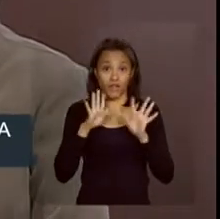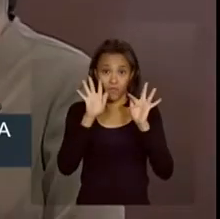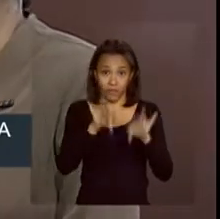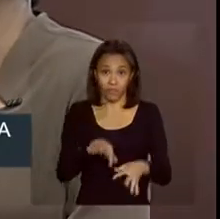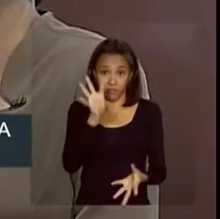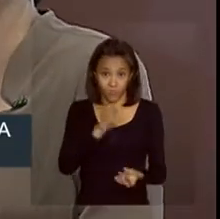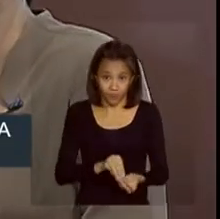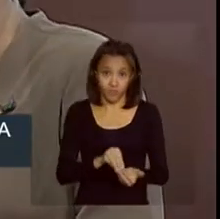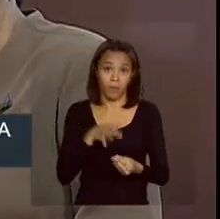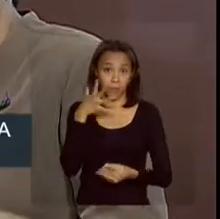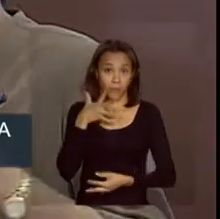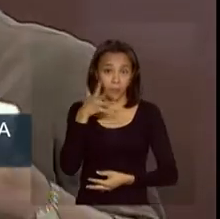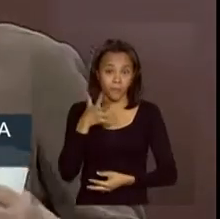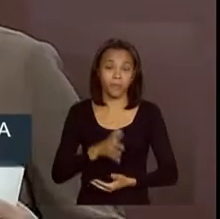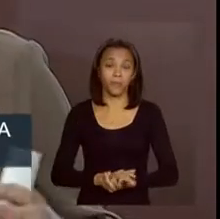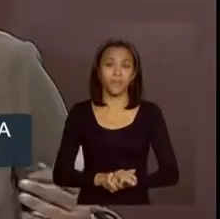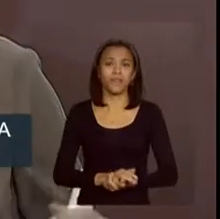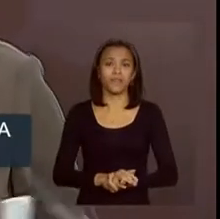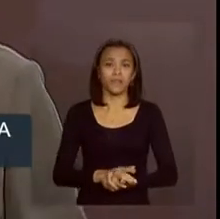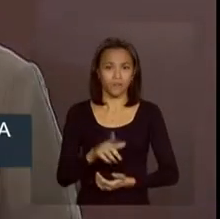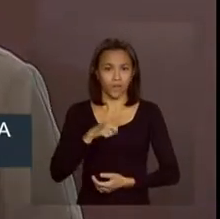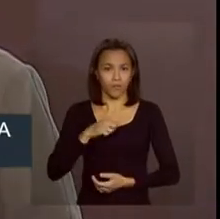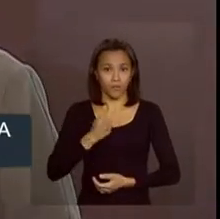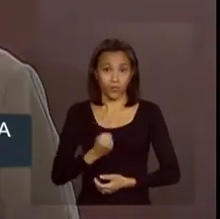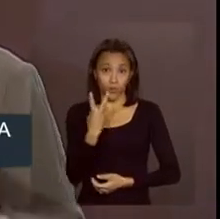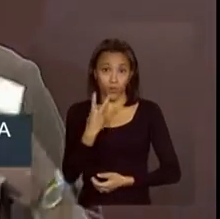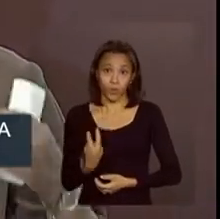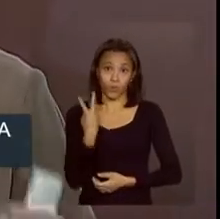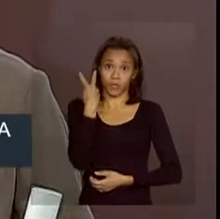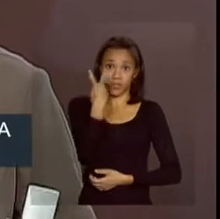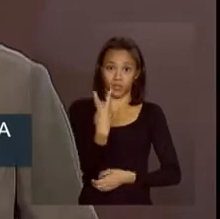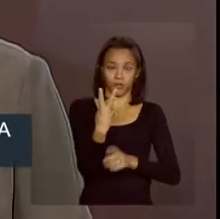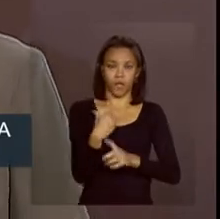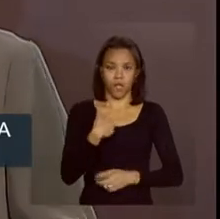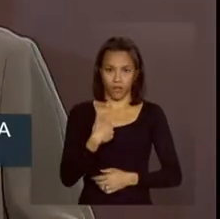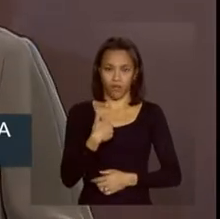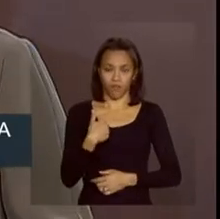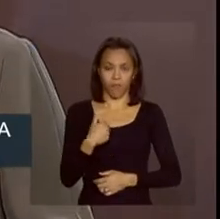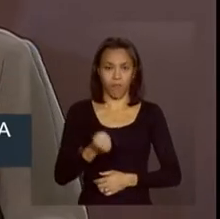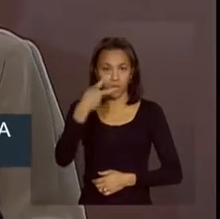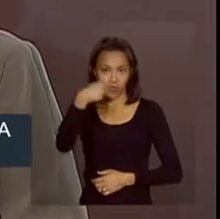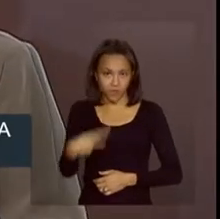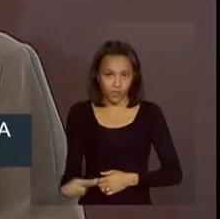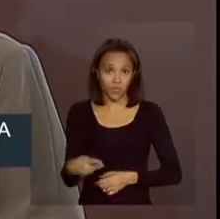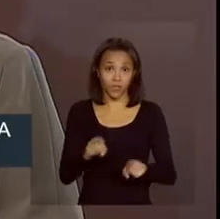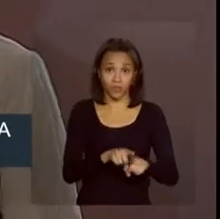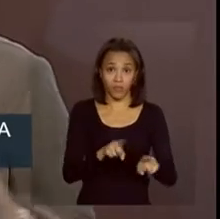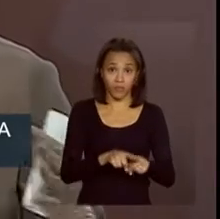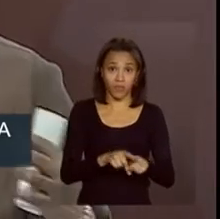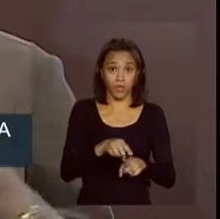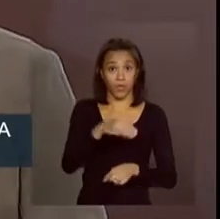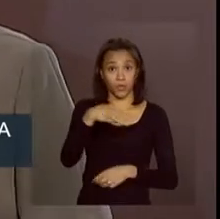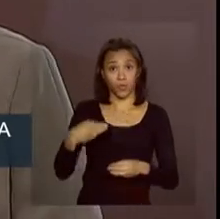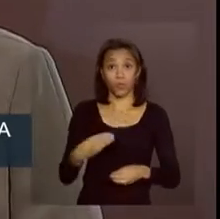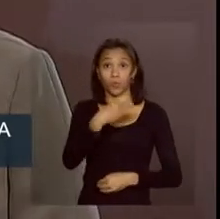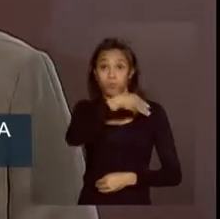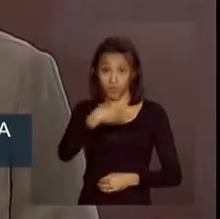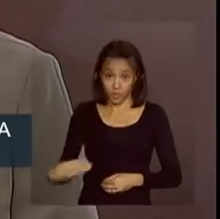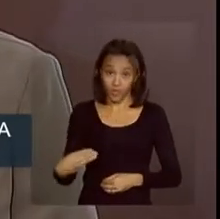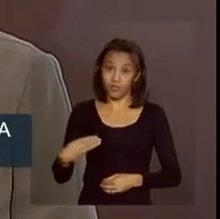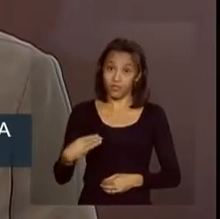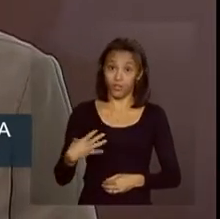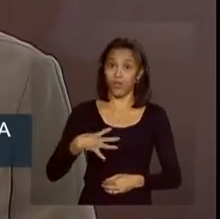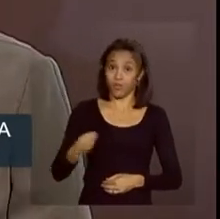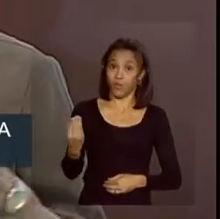finalmente finalizar dizendo aqui estamos dois representantes de poderes eu e o ministro Ayres Britto que trouxe a sua